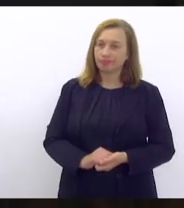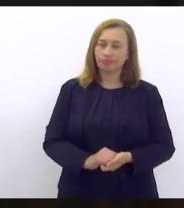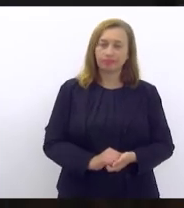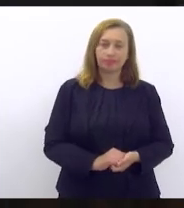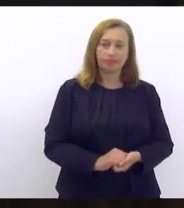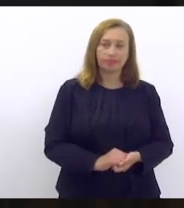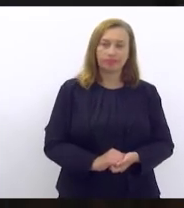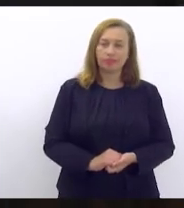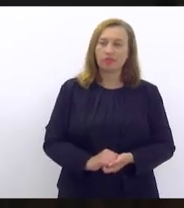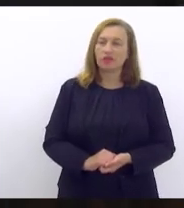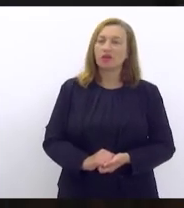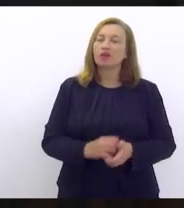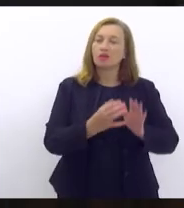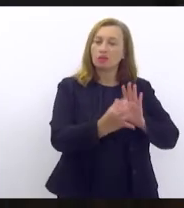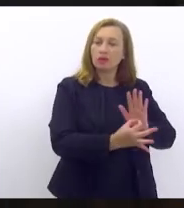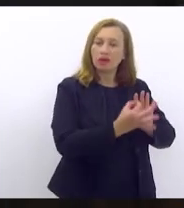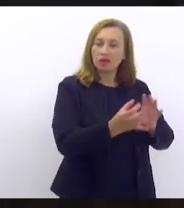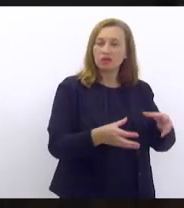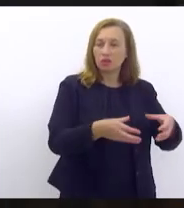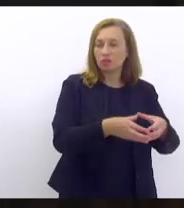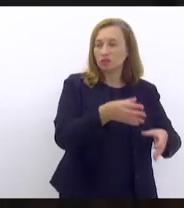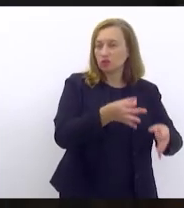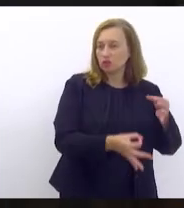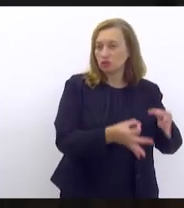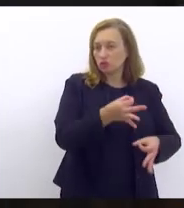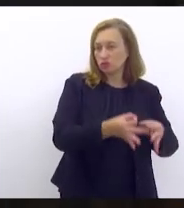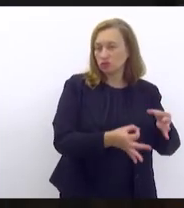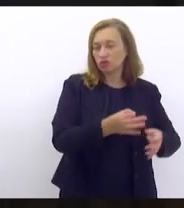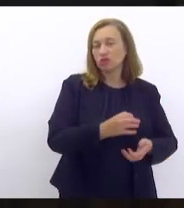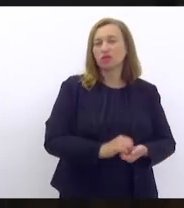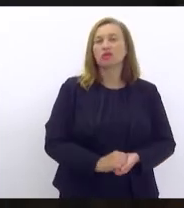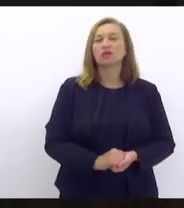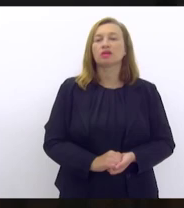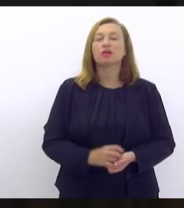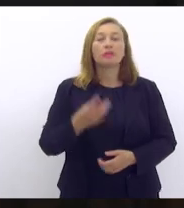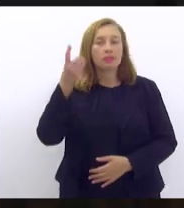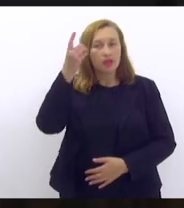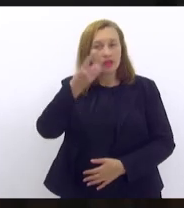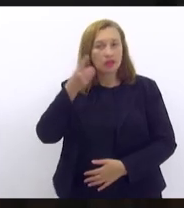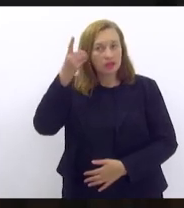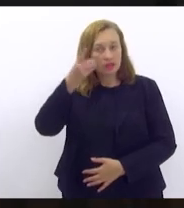Controle, para emitir parecer pela Comissão de Constituição e Justiça,